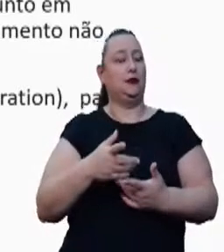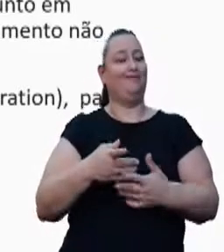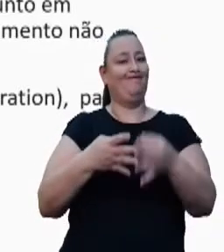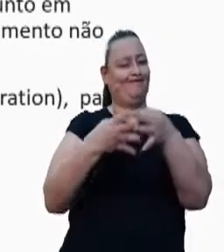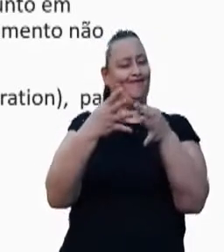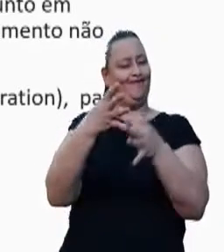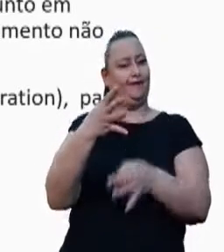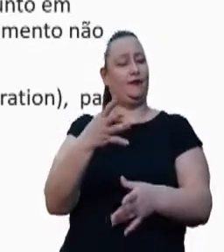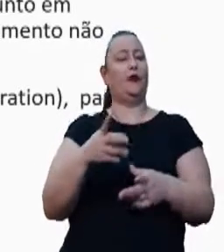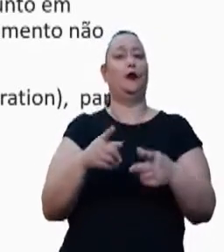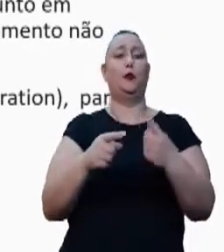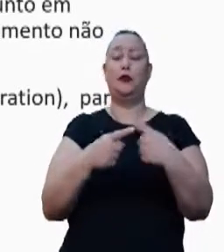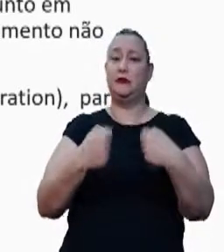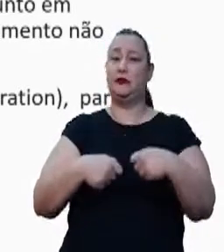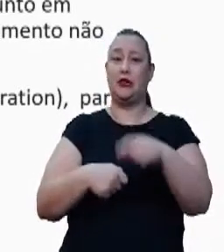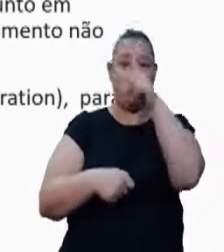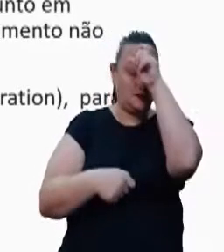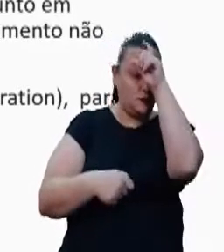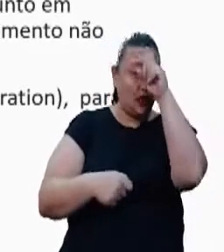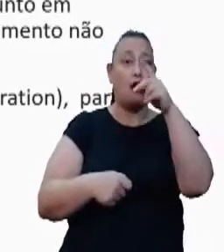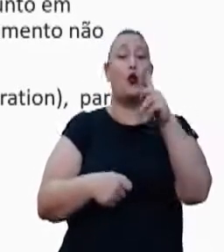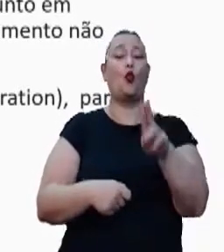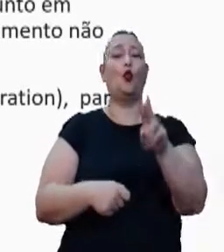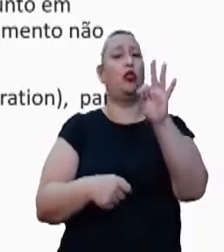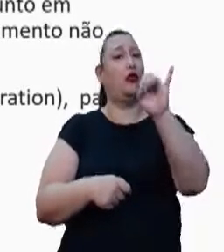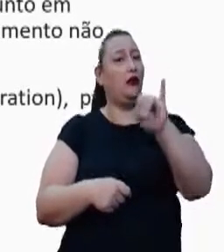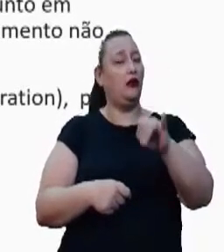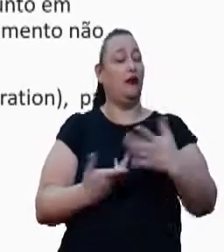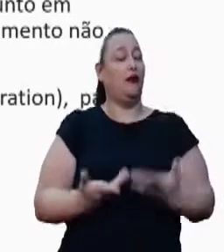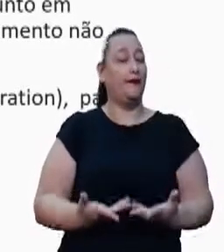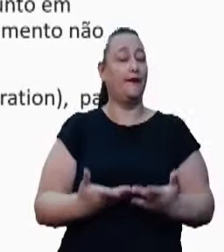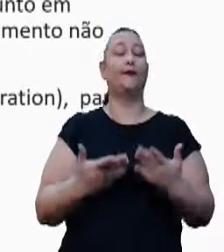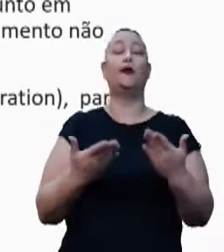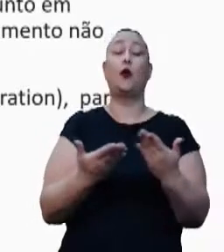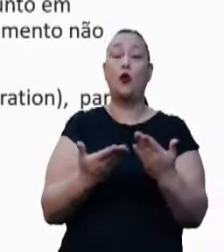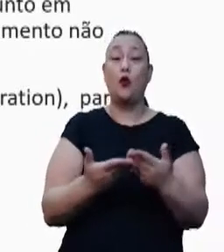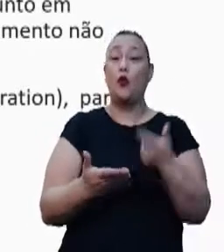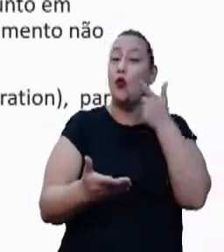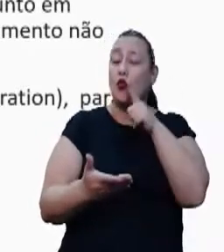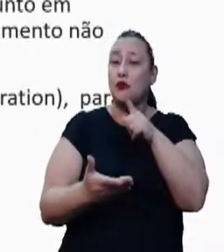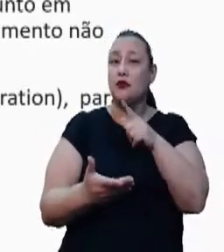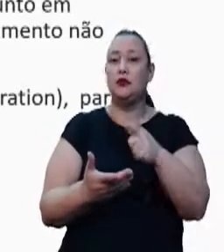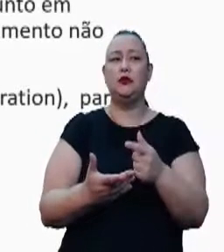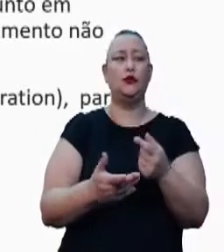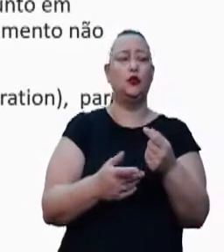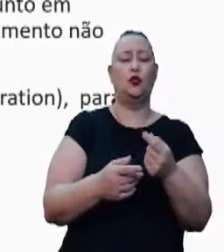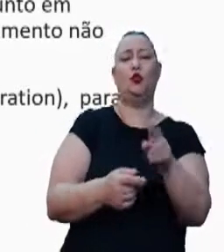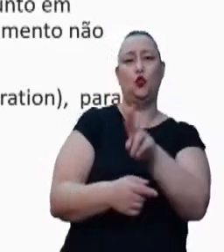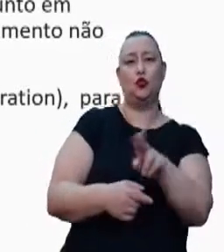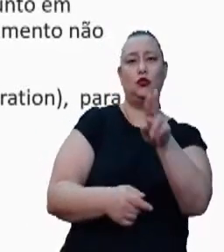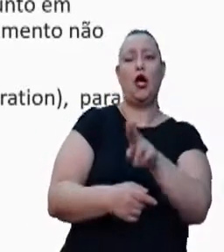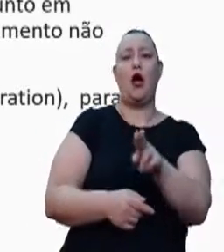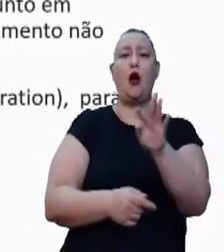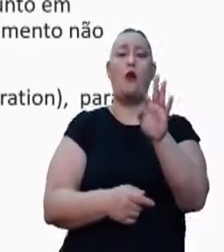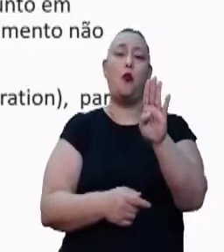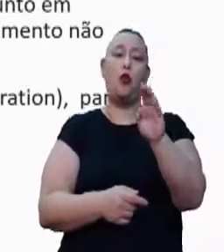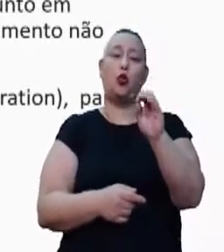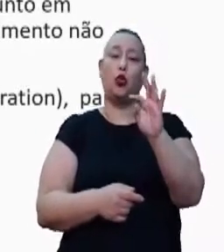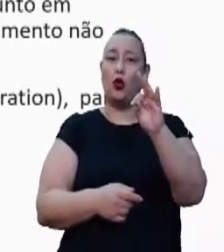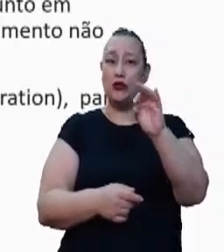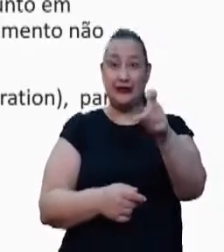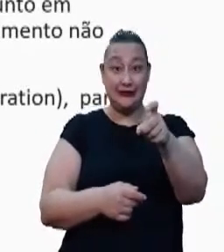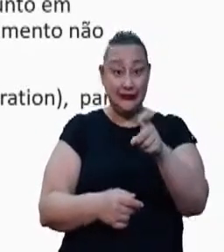de hospital, UTI, muitas outras coisas. Então, ele conseguiu amostras da toxina botulínica tipo A para